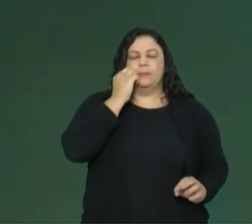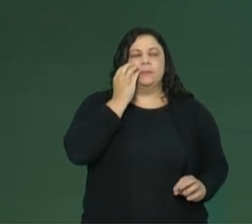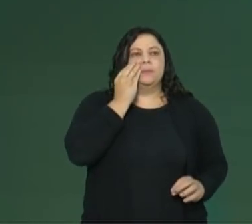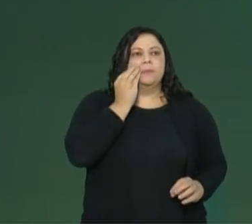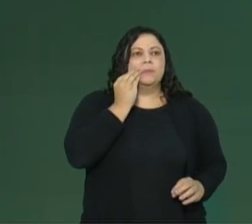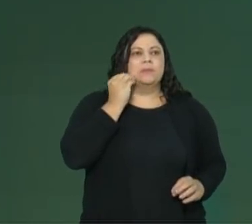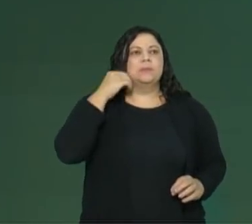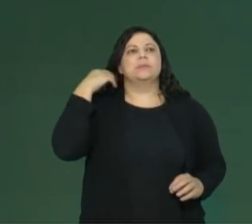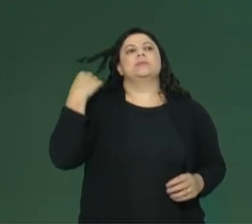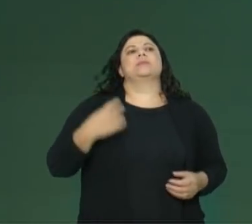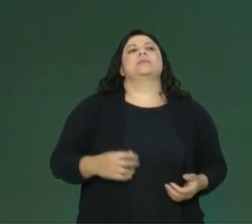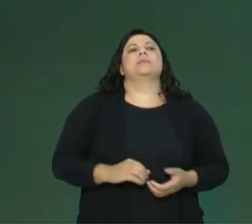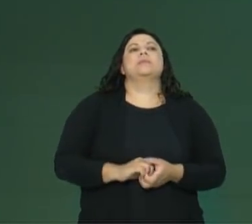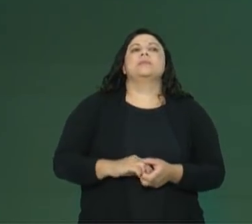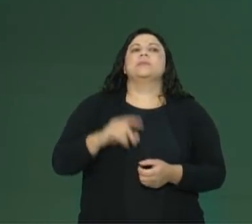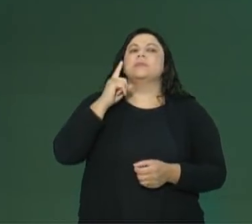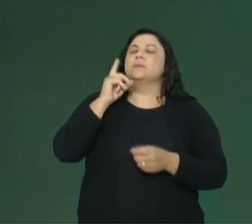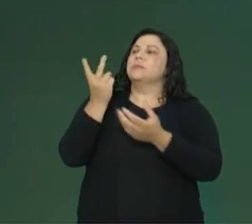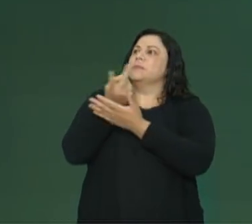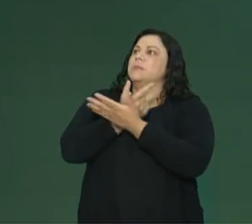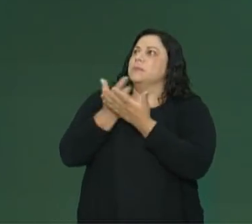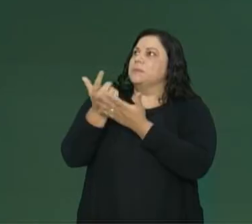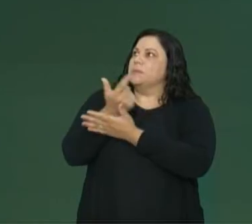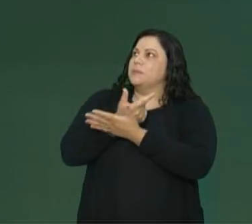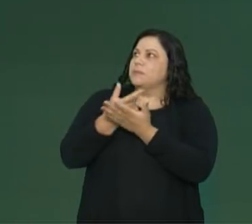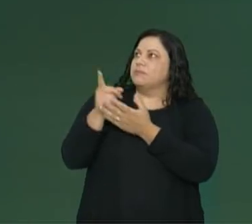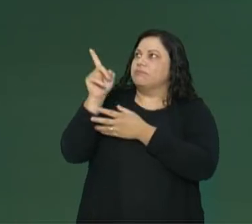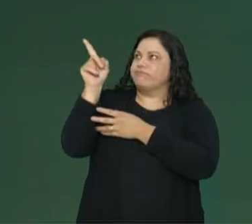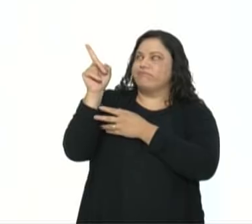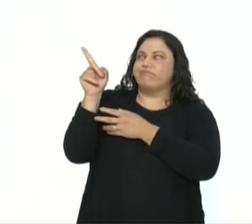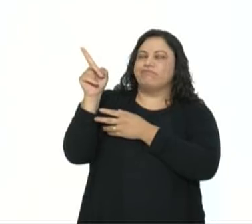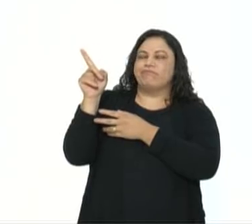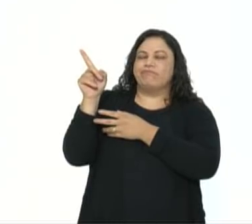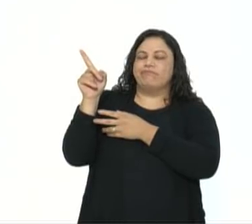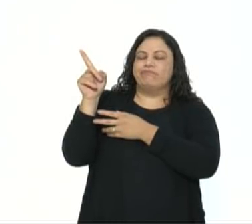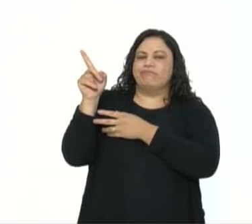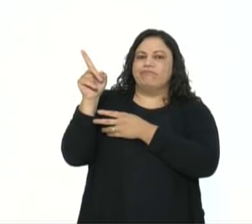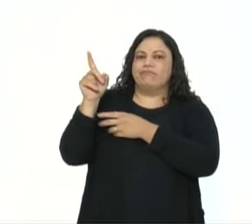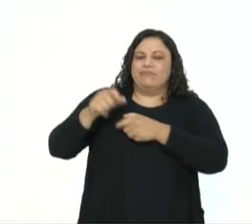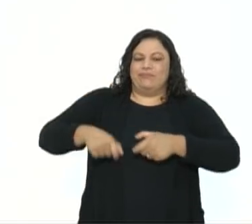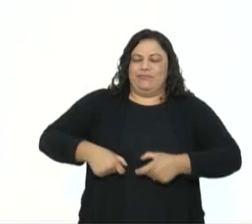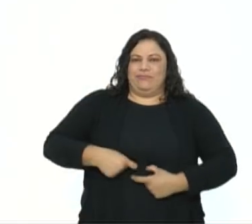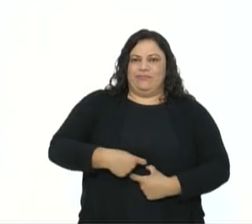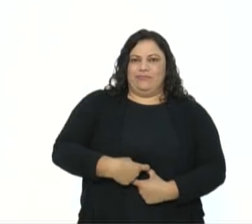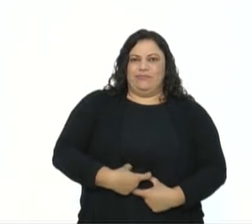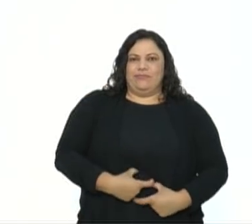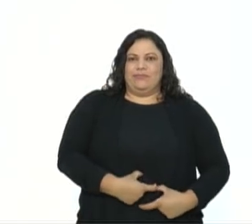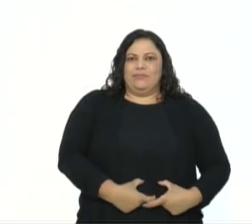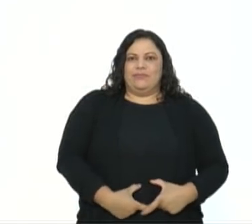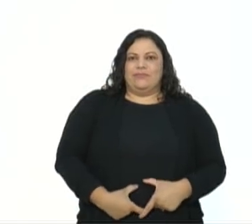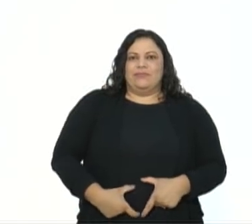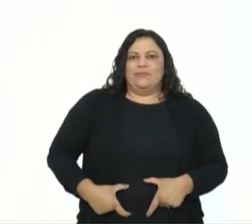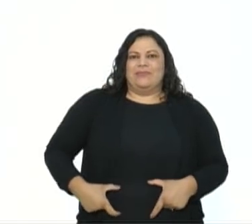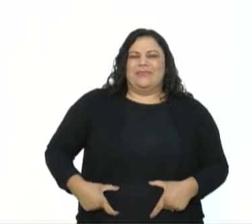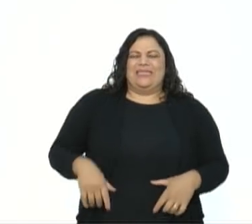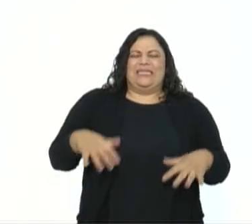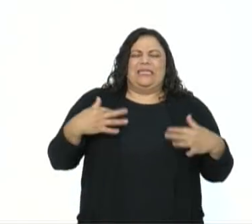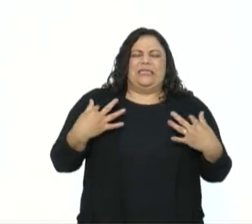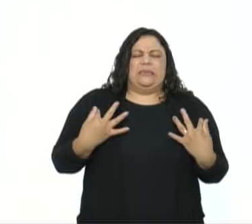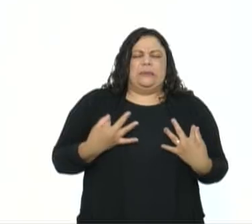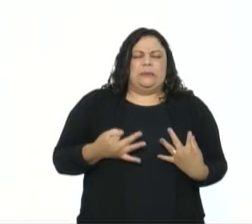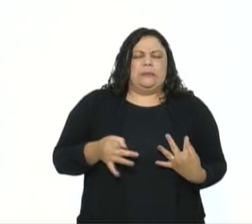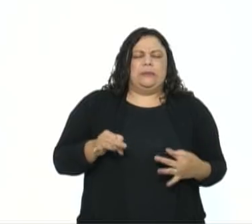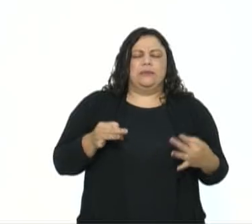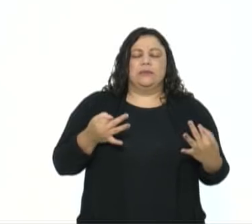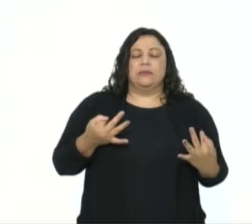um esquema na forma de desenho, mostrando um intestino repleto de lombrigas. Então, sintomas: cólica, porque o